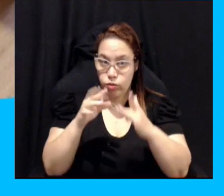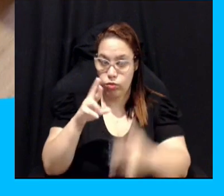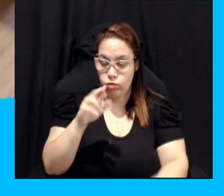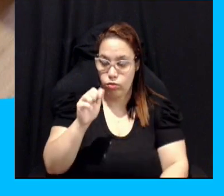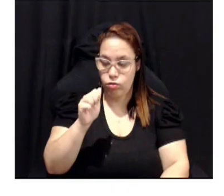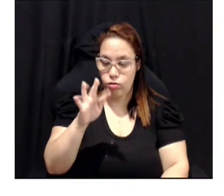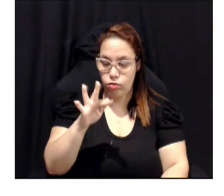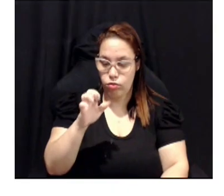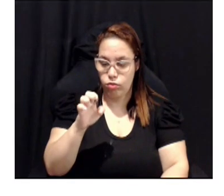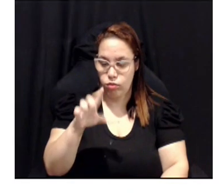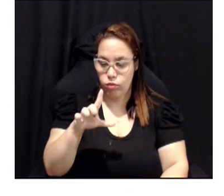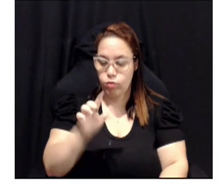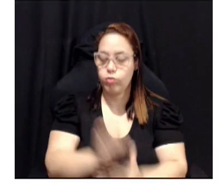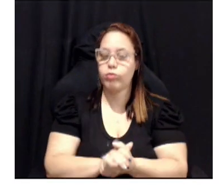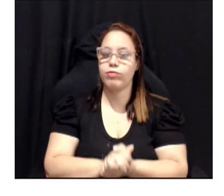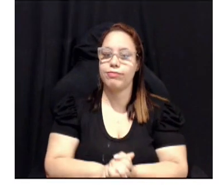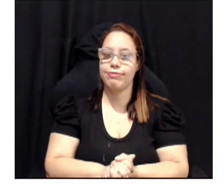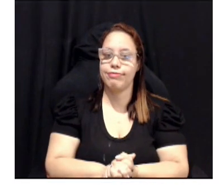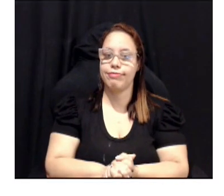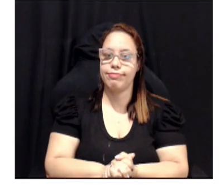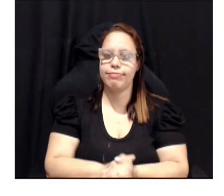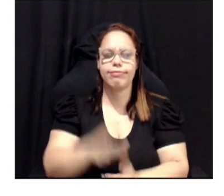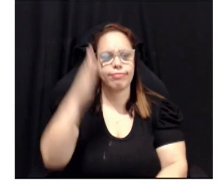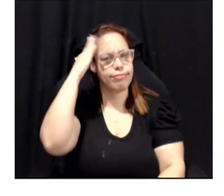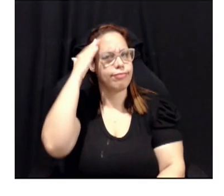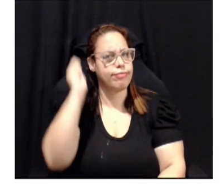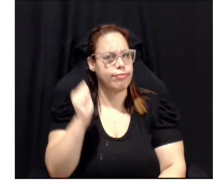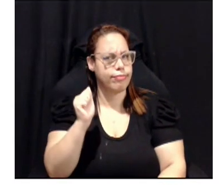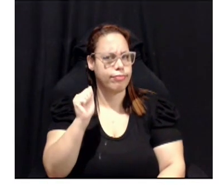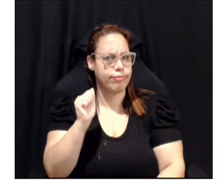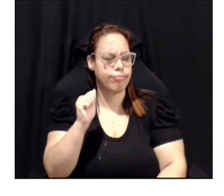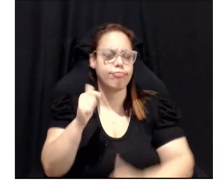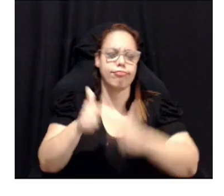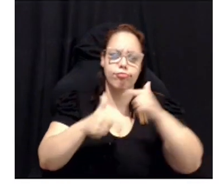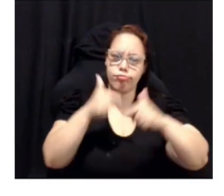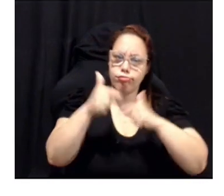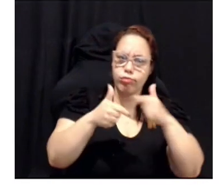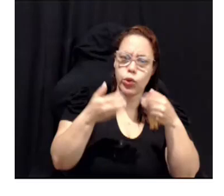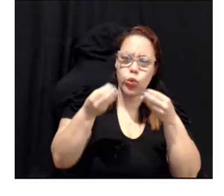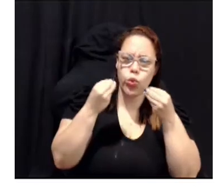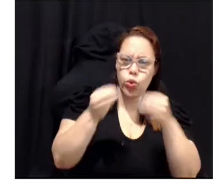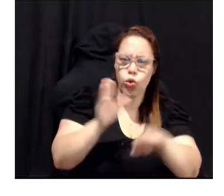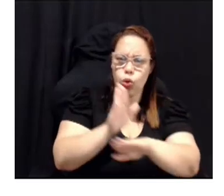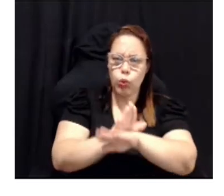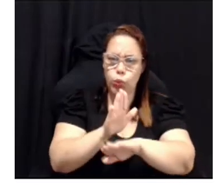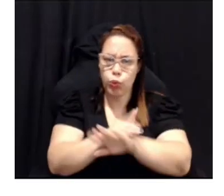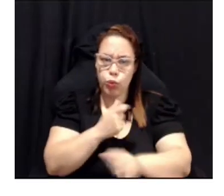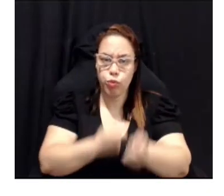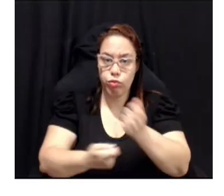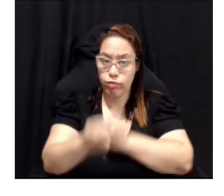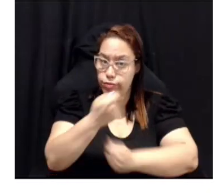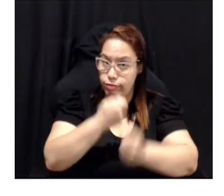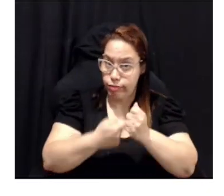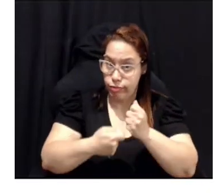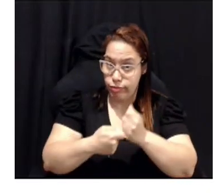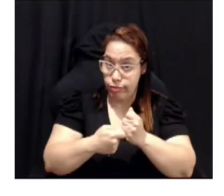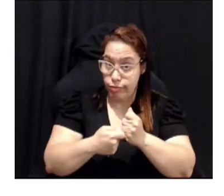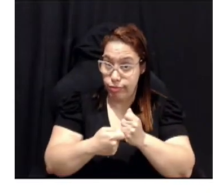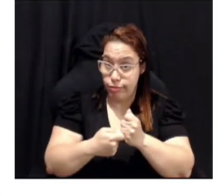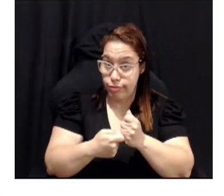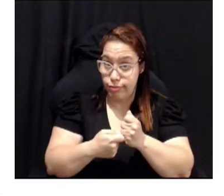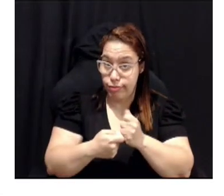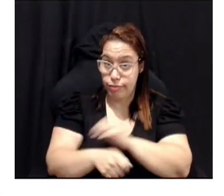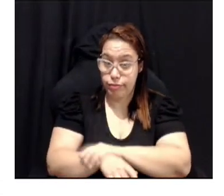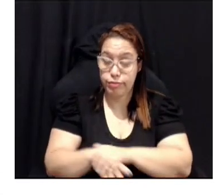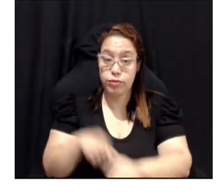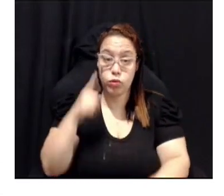Rafael Freitas. Para saber mais sobre o trabalho e como ajudar a Associação Anjos de Rua, acesse o